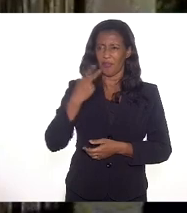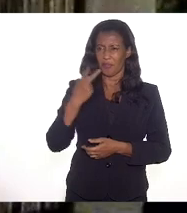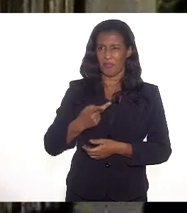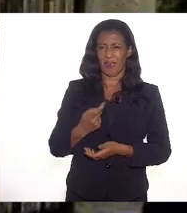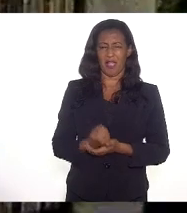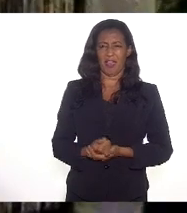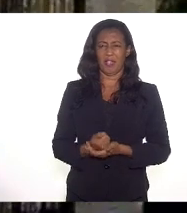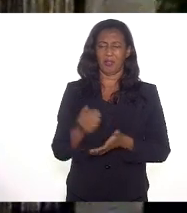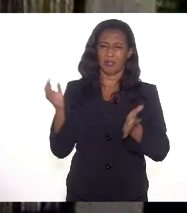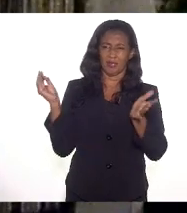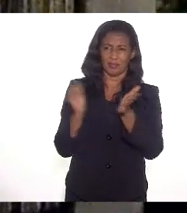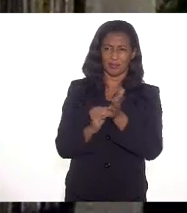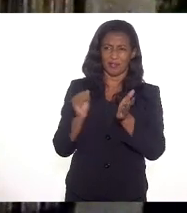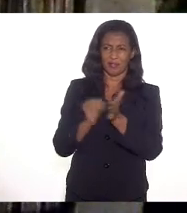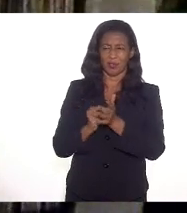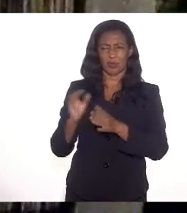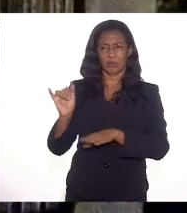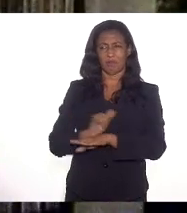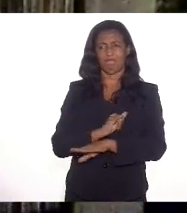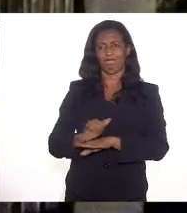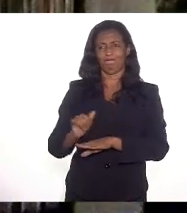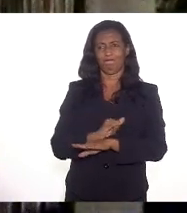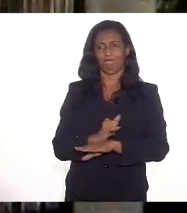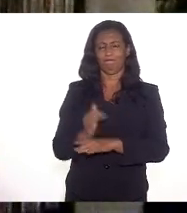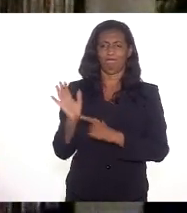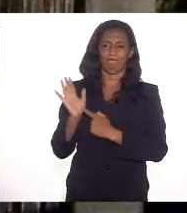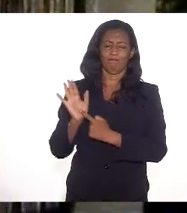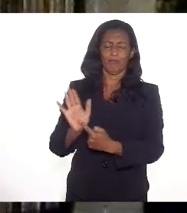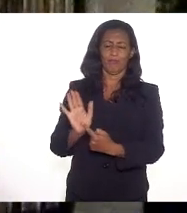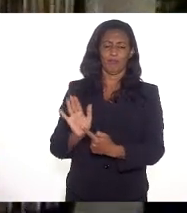insatisfação da falta de planejamento apresentado.